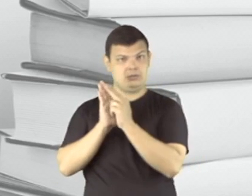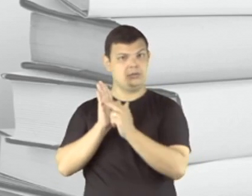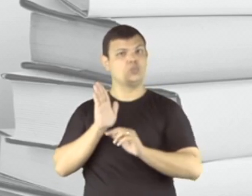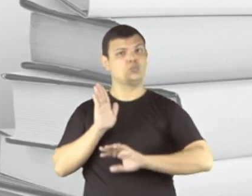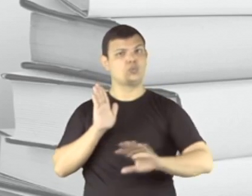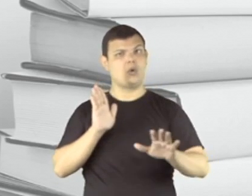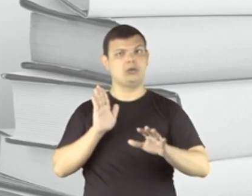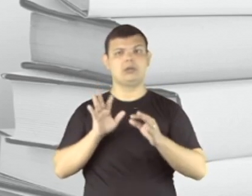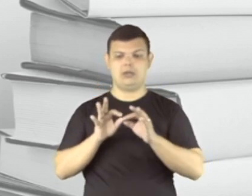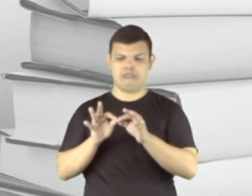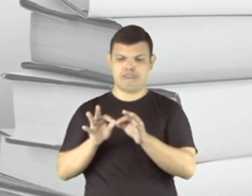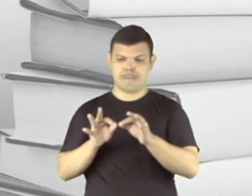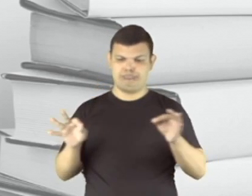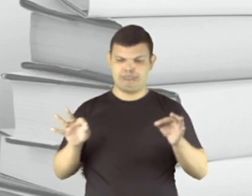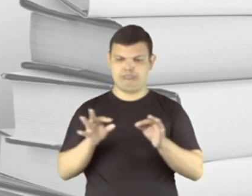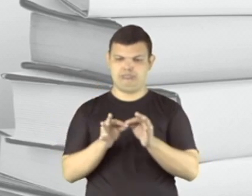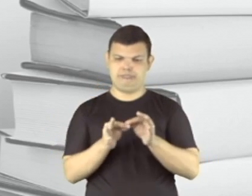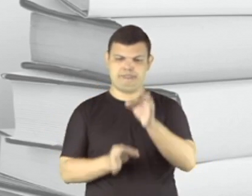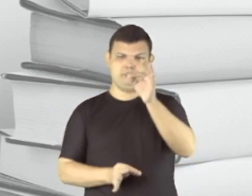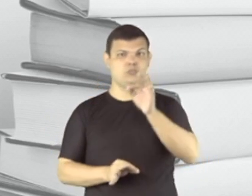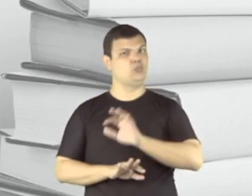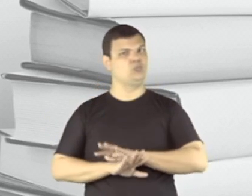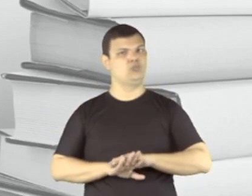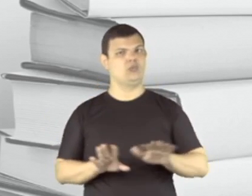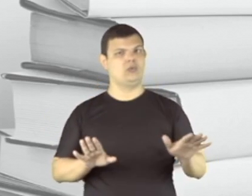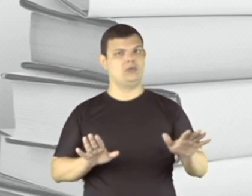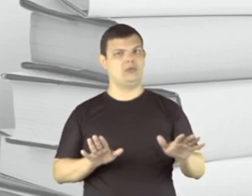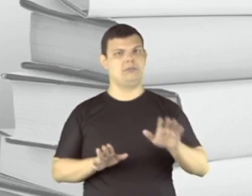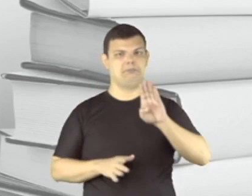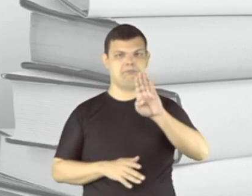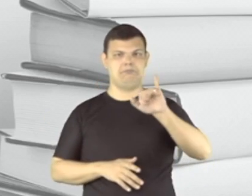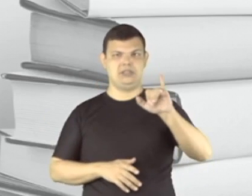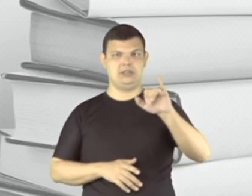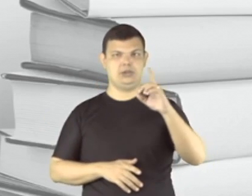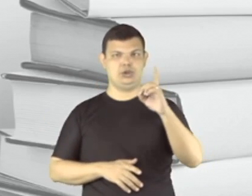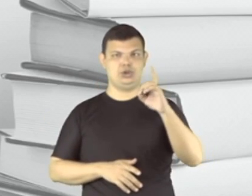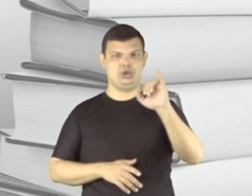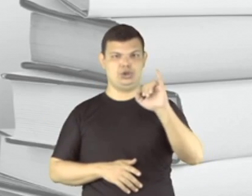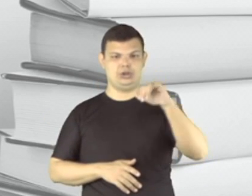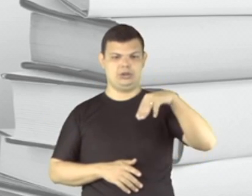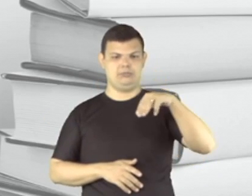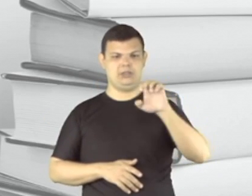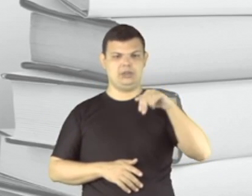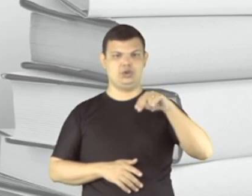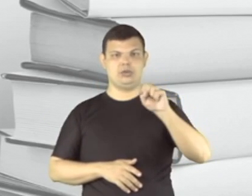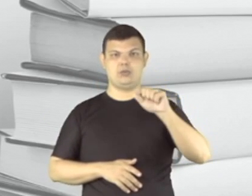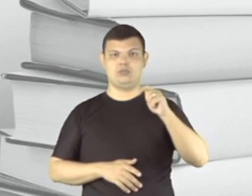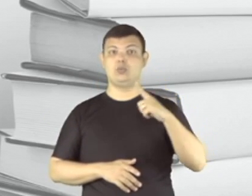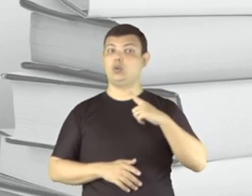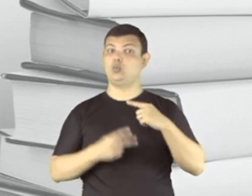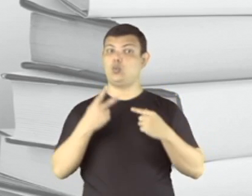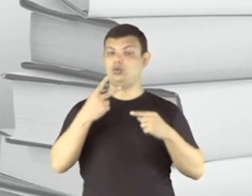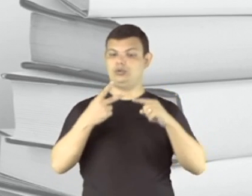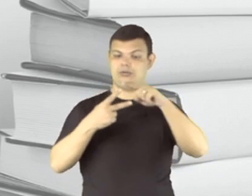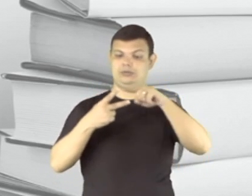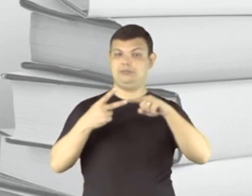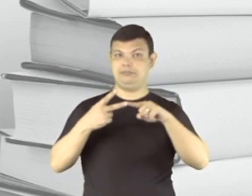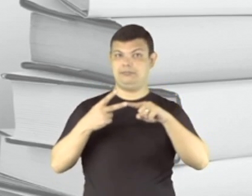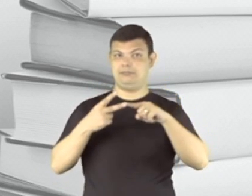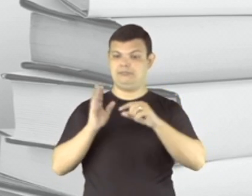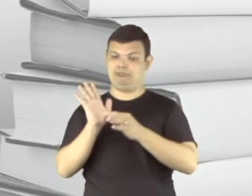e largura, ou seja, figuras bidimensionais, são duas dimensões. E aí